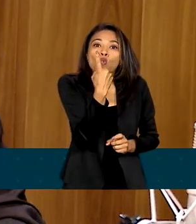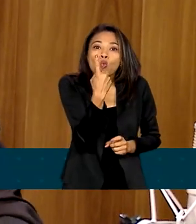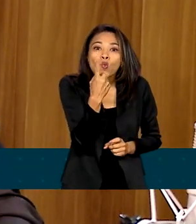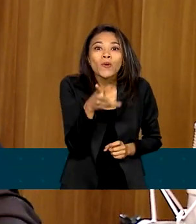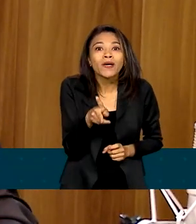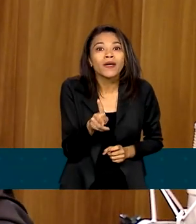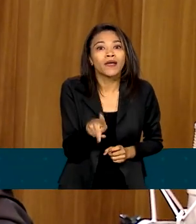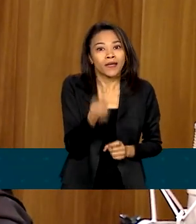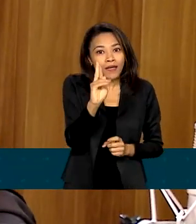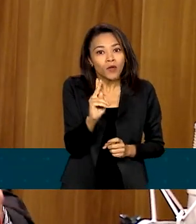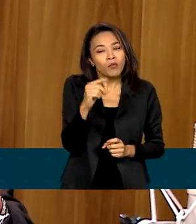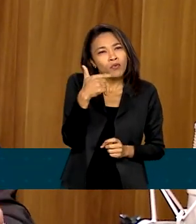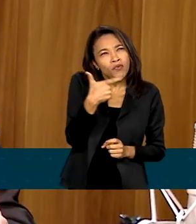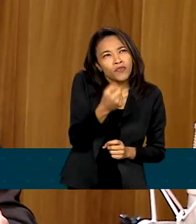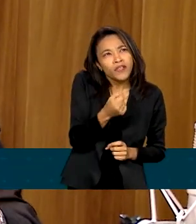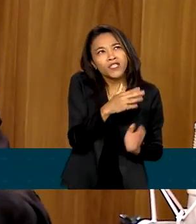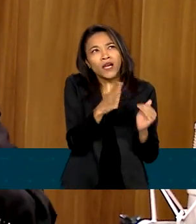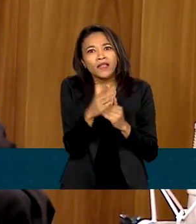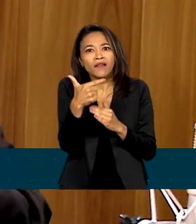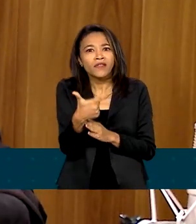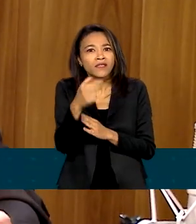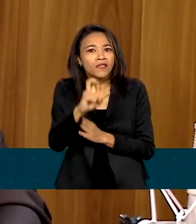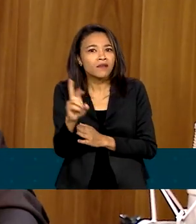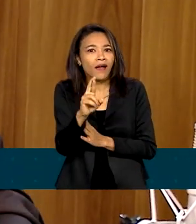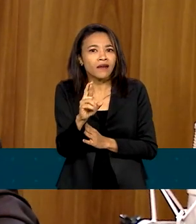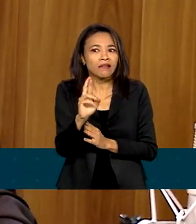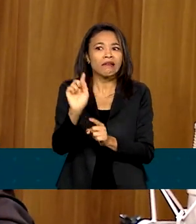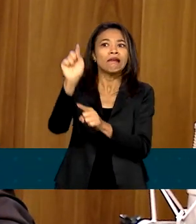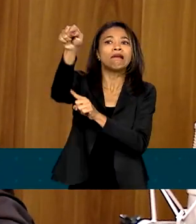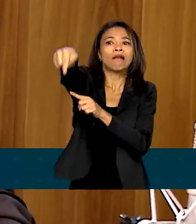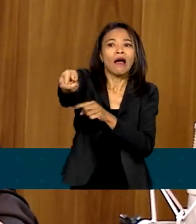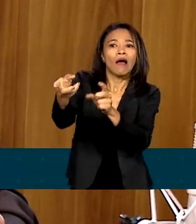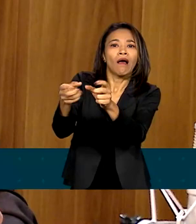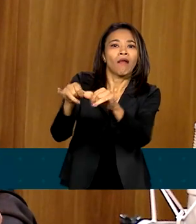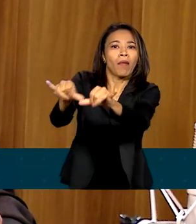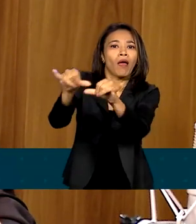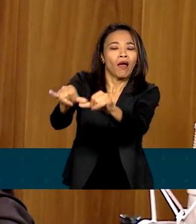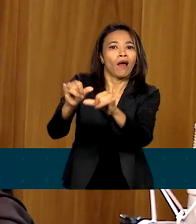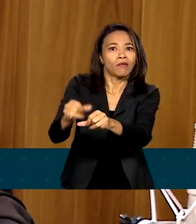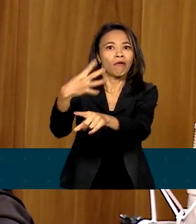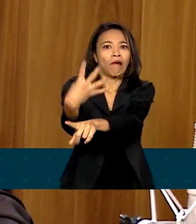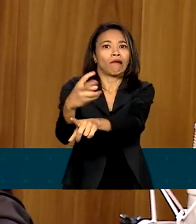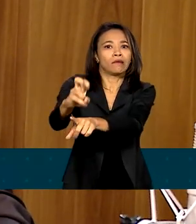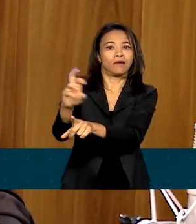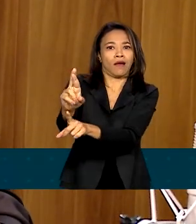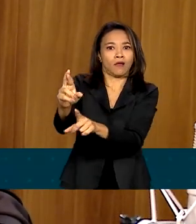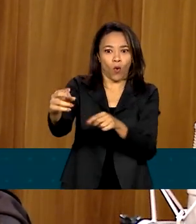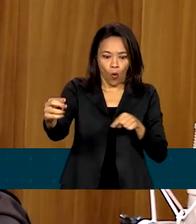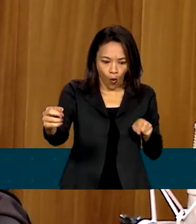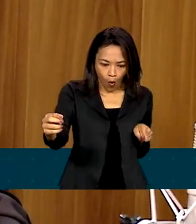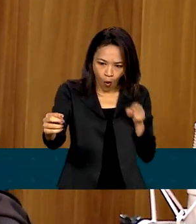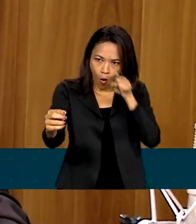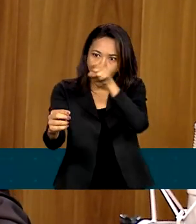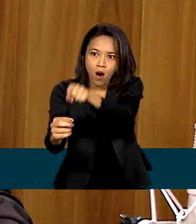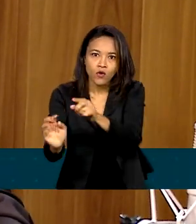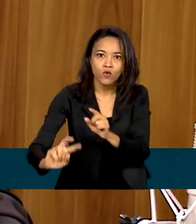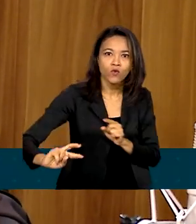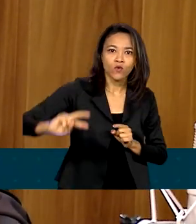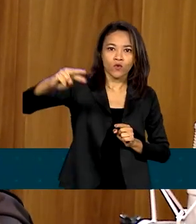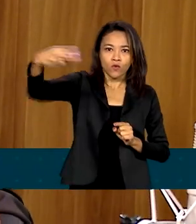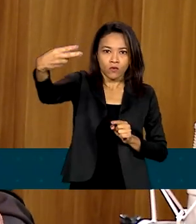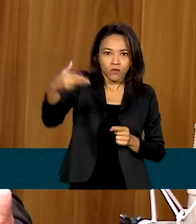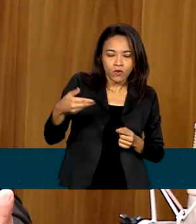cioba por 20 a 25 reais e esse quilo chega na ponta por 45 então questões como essa fazem com que o preço